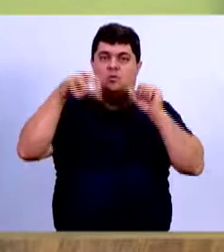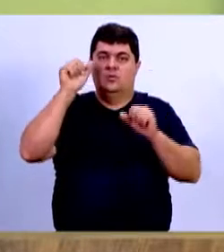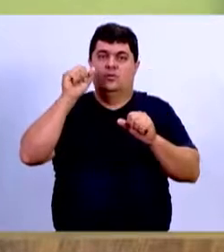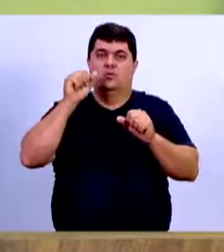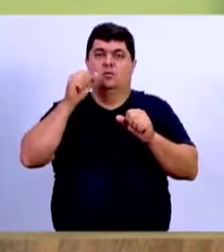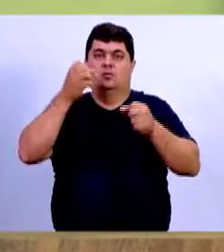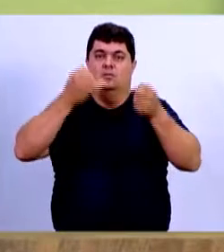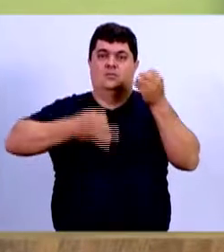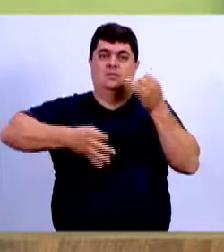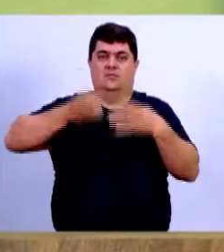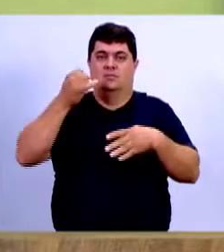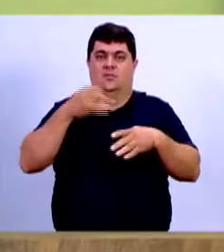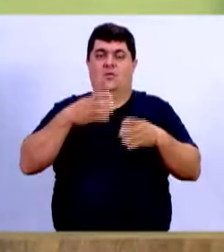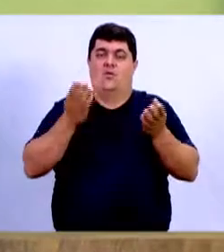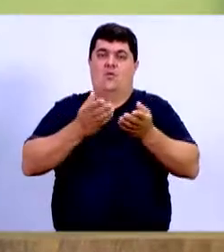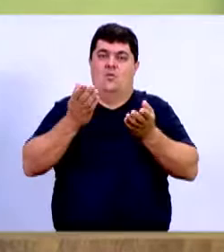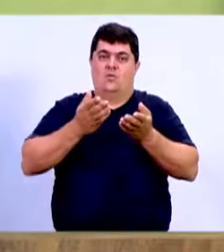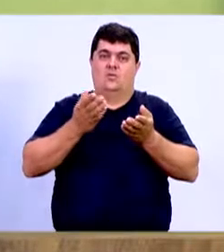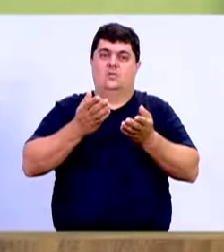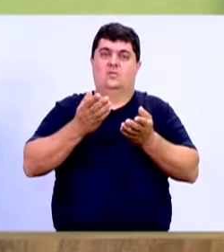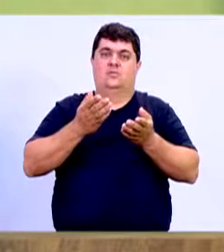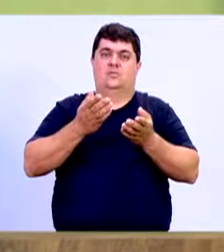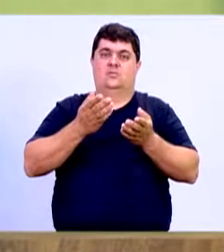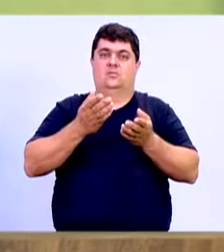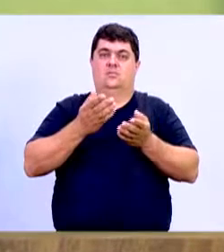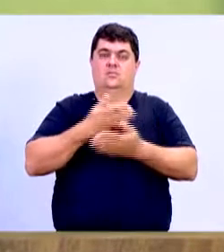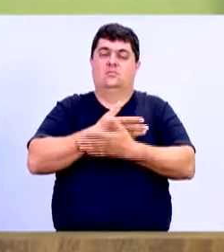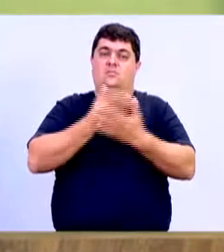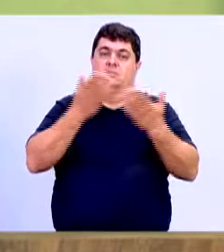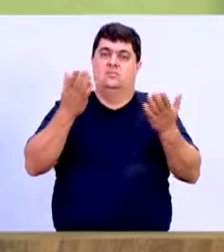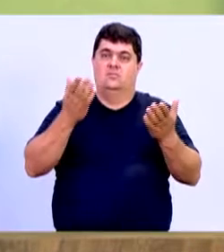tratamos ontem e que vamos falar hoje, que vocês